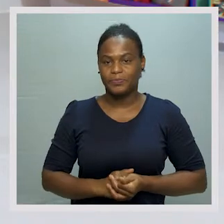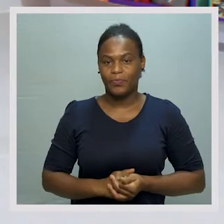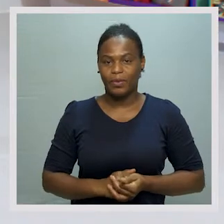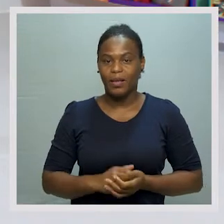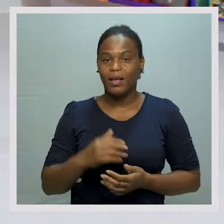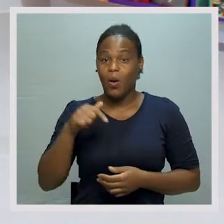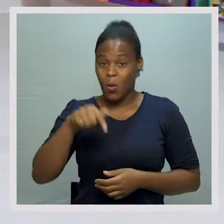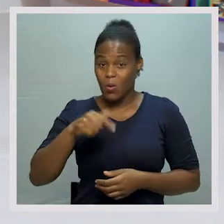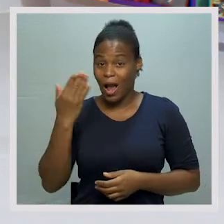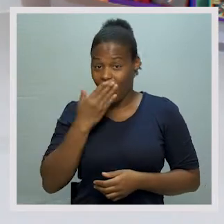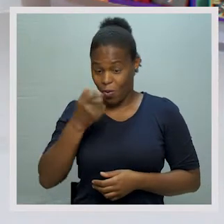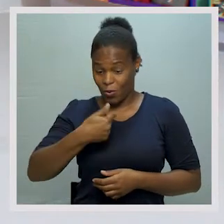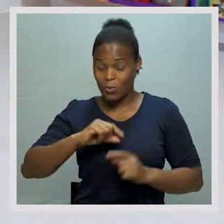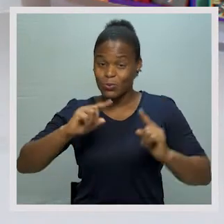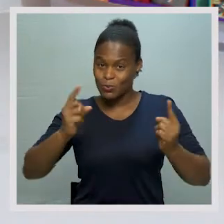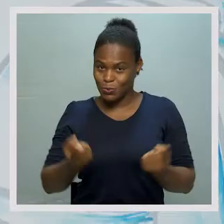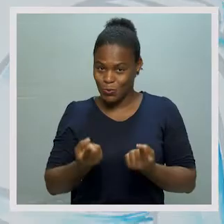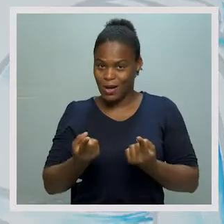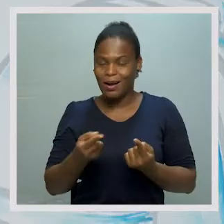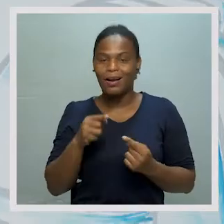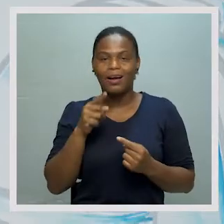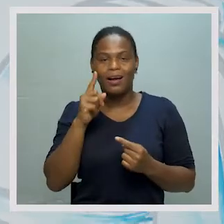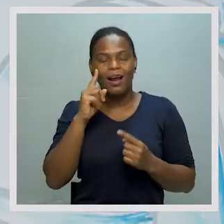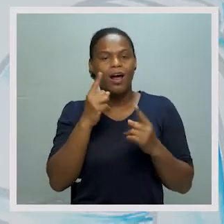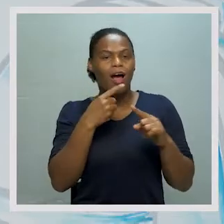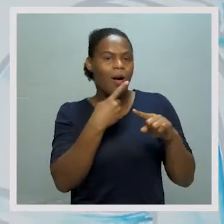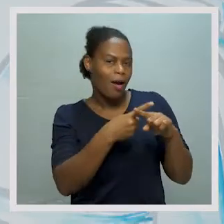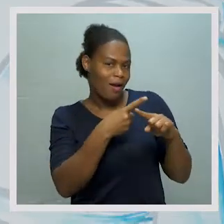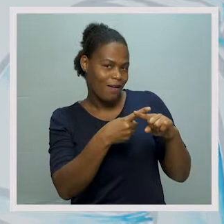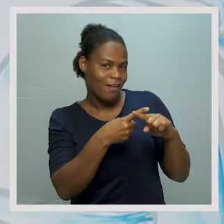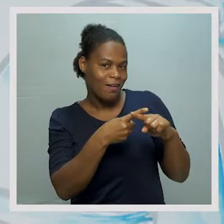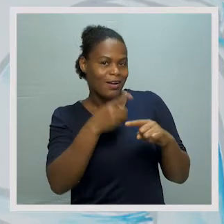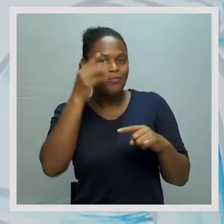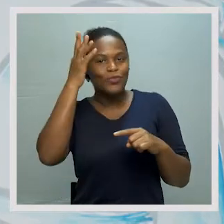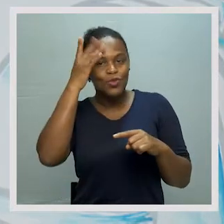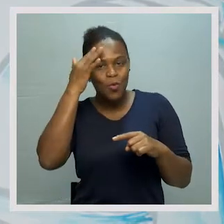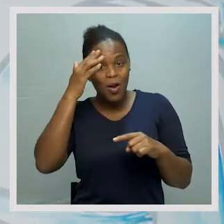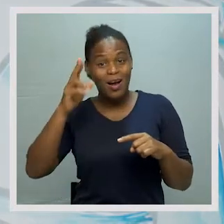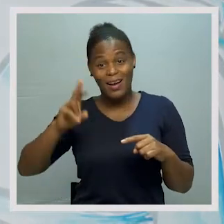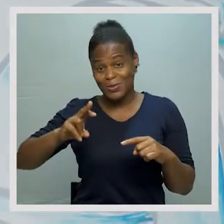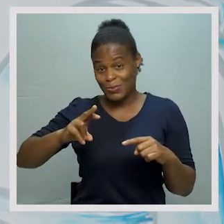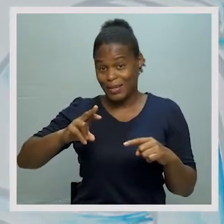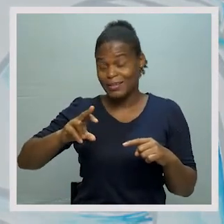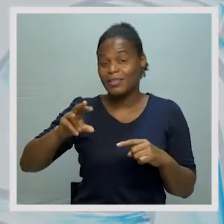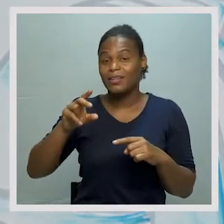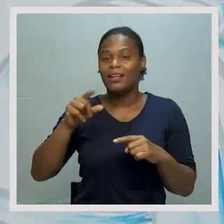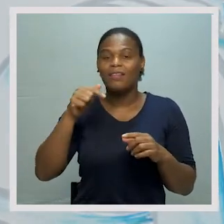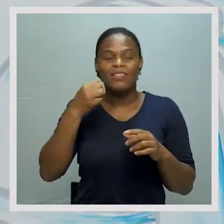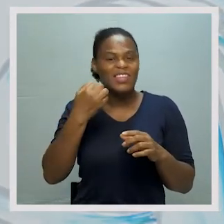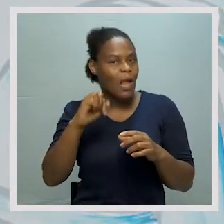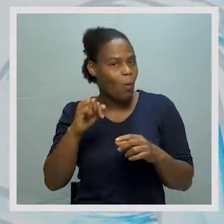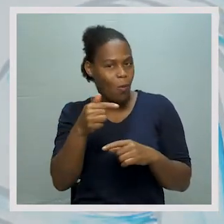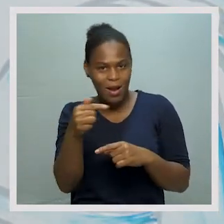O sumário da nossa aula hoje é multiplicação de números racionais